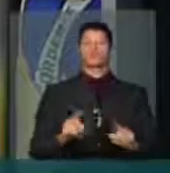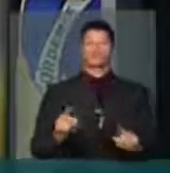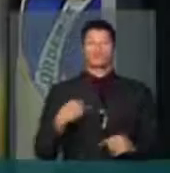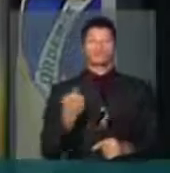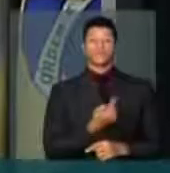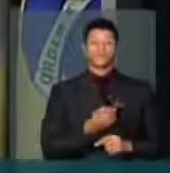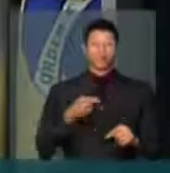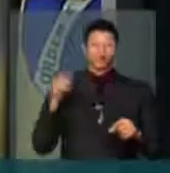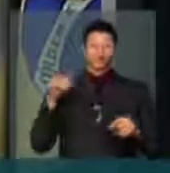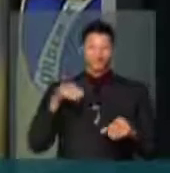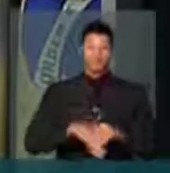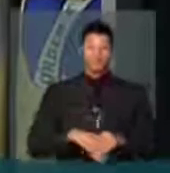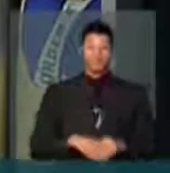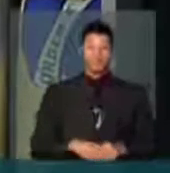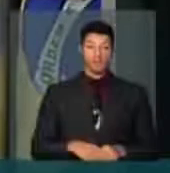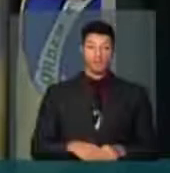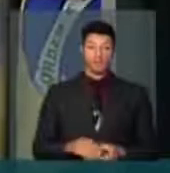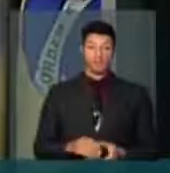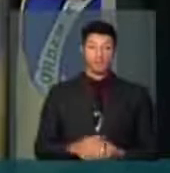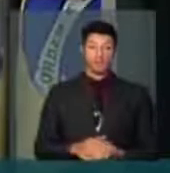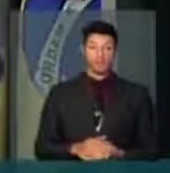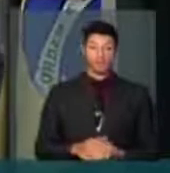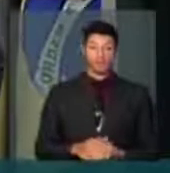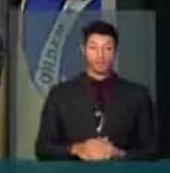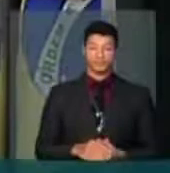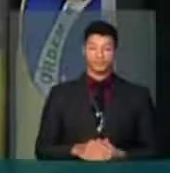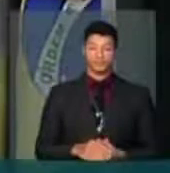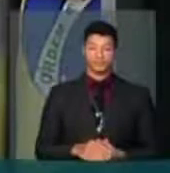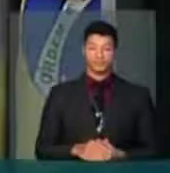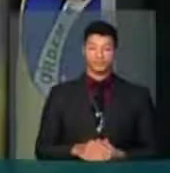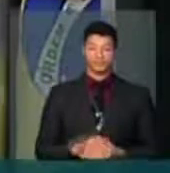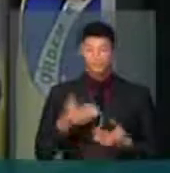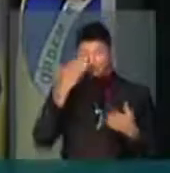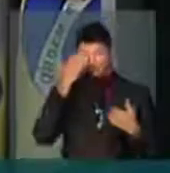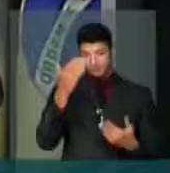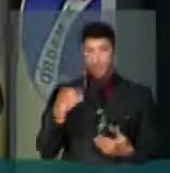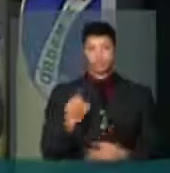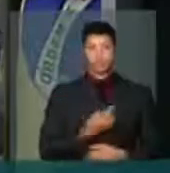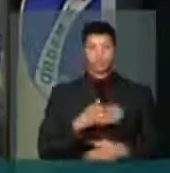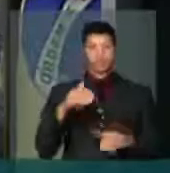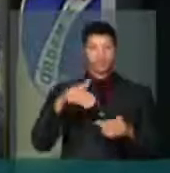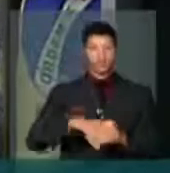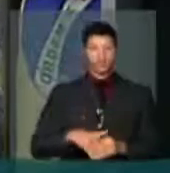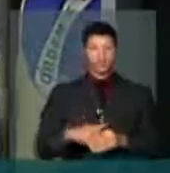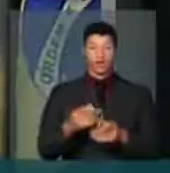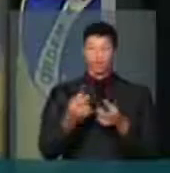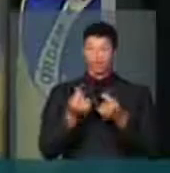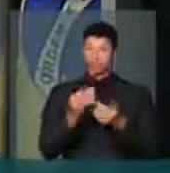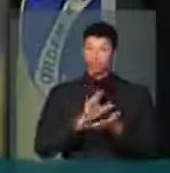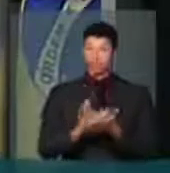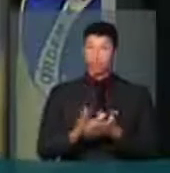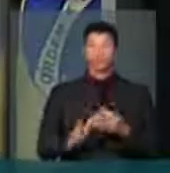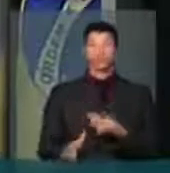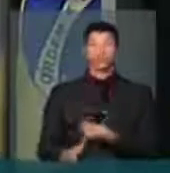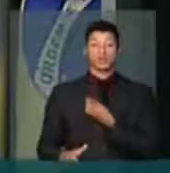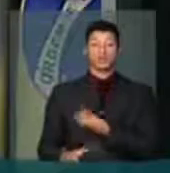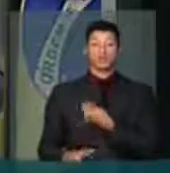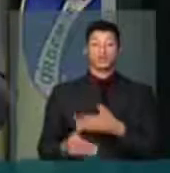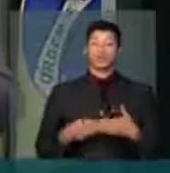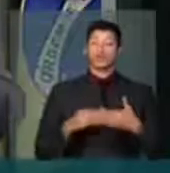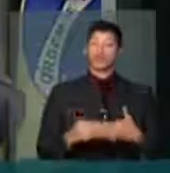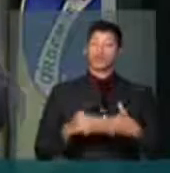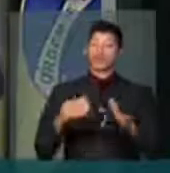nós estamos aqui para votar. Senhor presidente, muito obrigado. Estamos aqui para votar o orçamento, registrar que levei